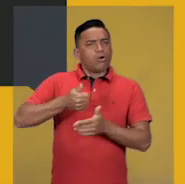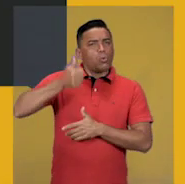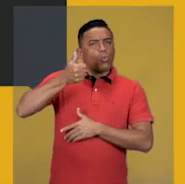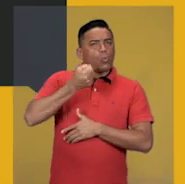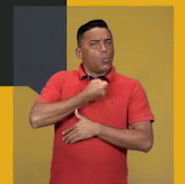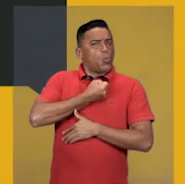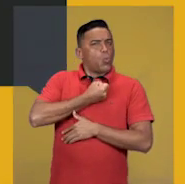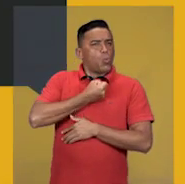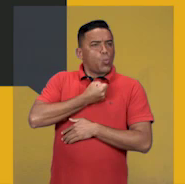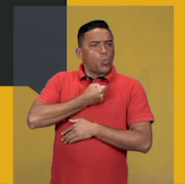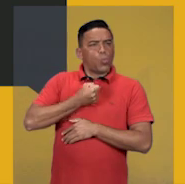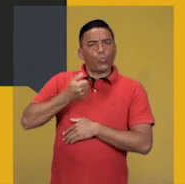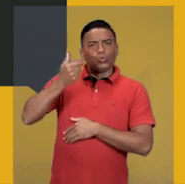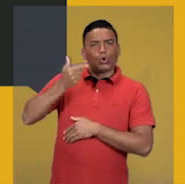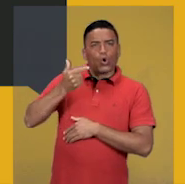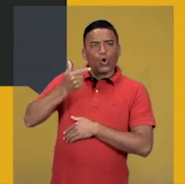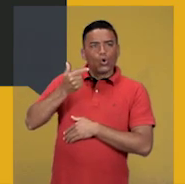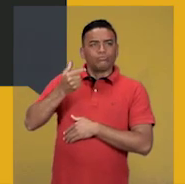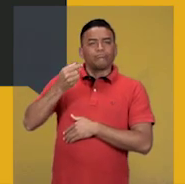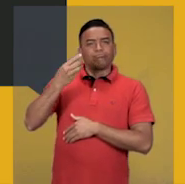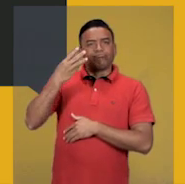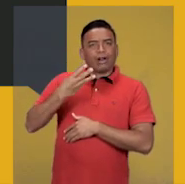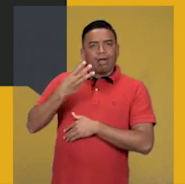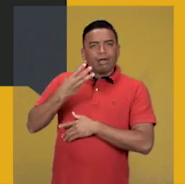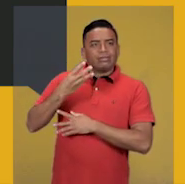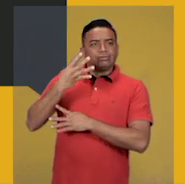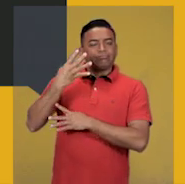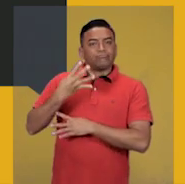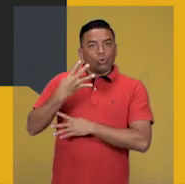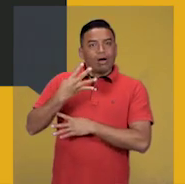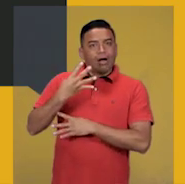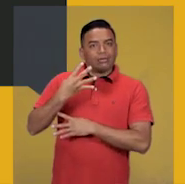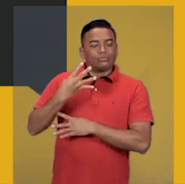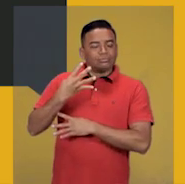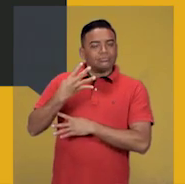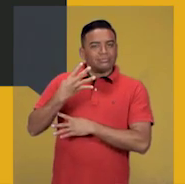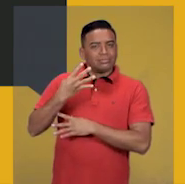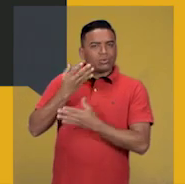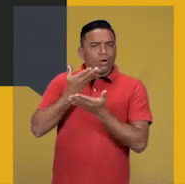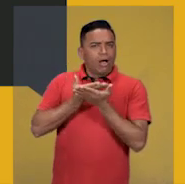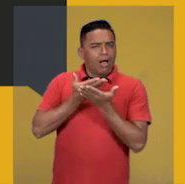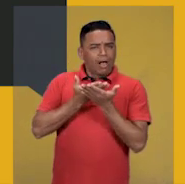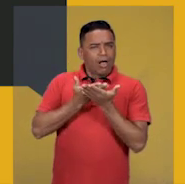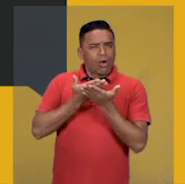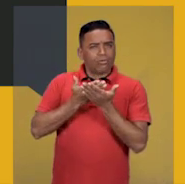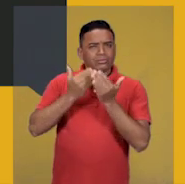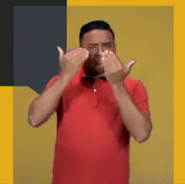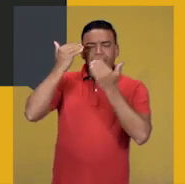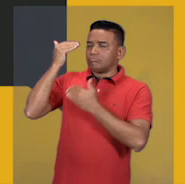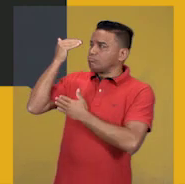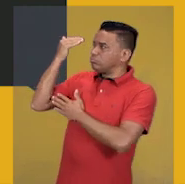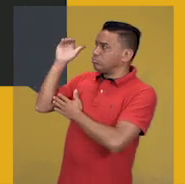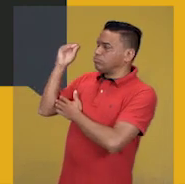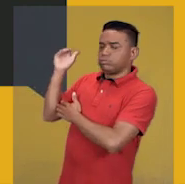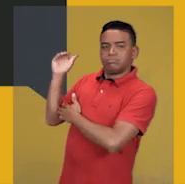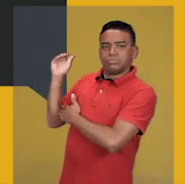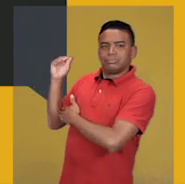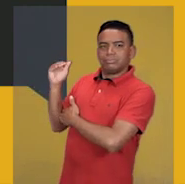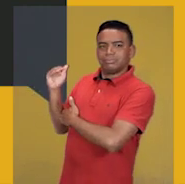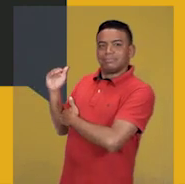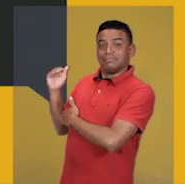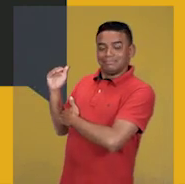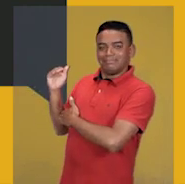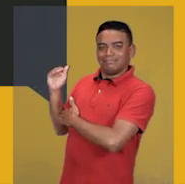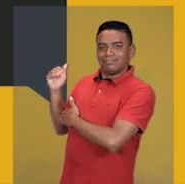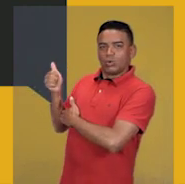vai de hoje, merchandising, para a segunda, que é o modal verbs, a terceira é o present continuous and texting, e